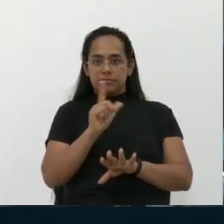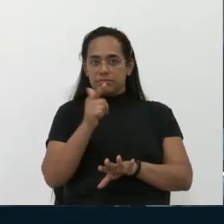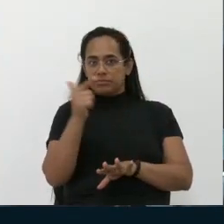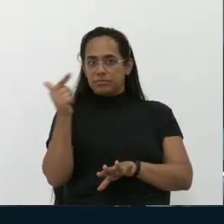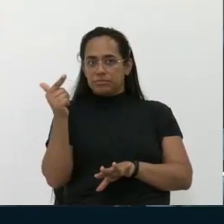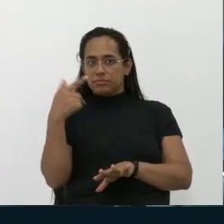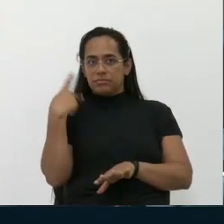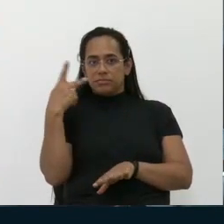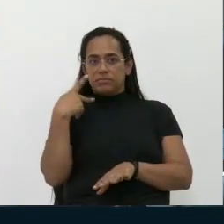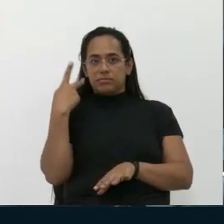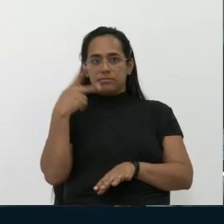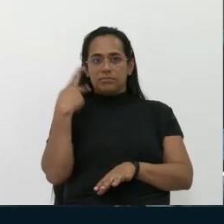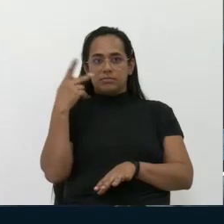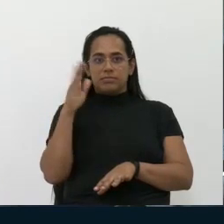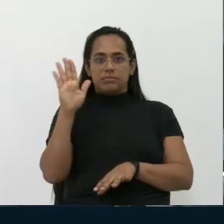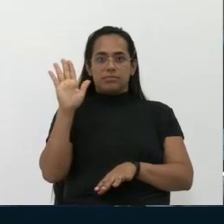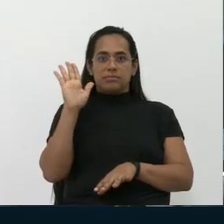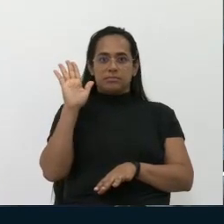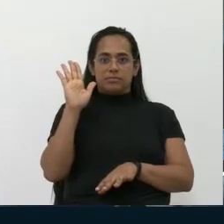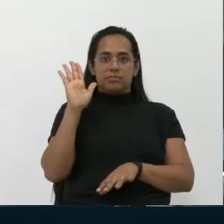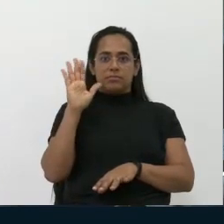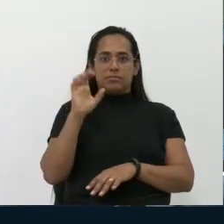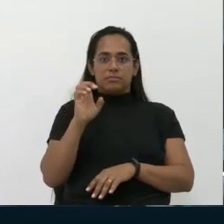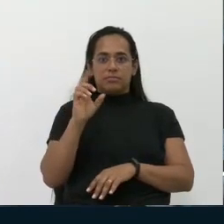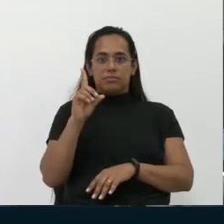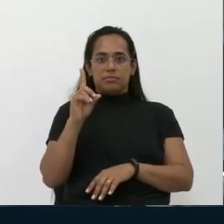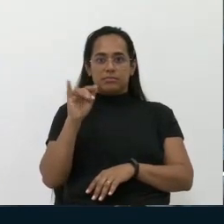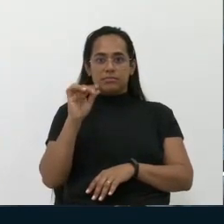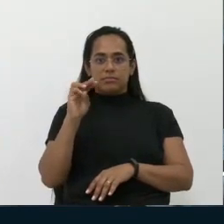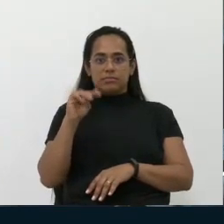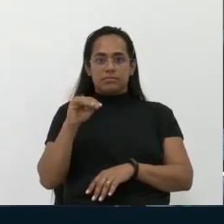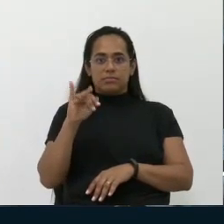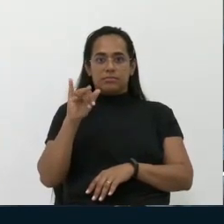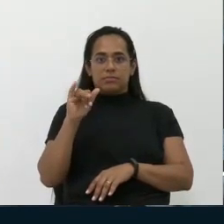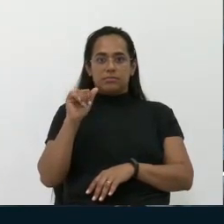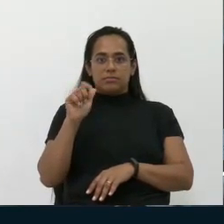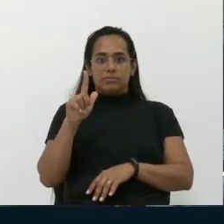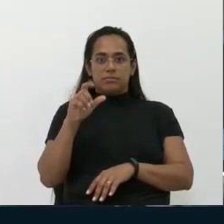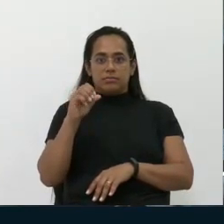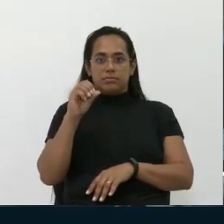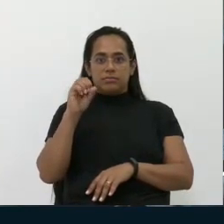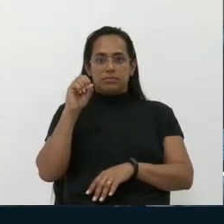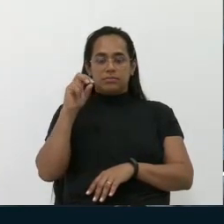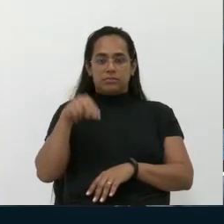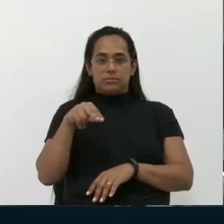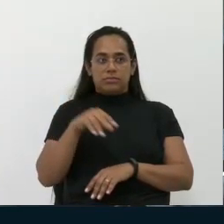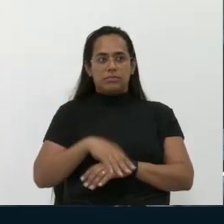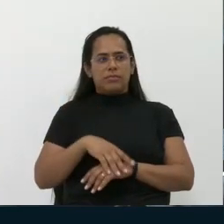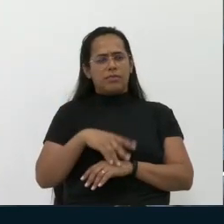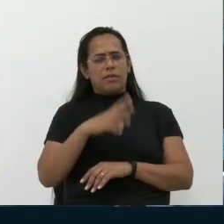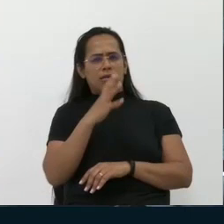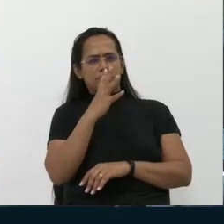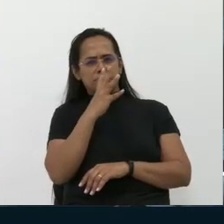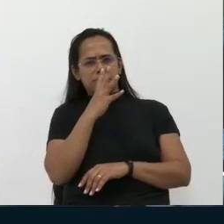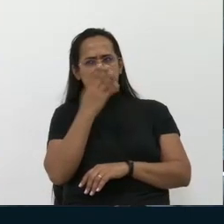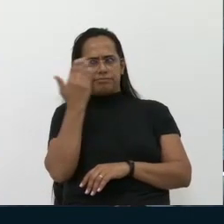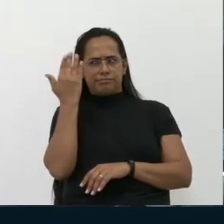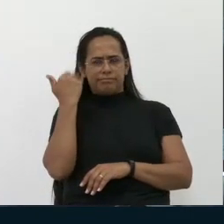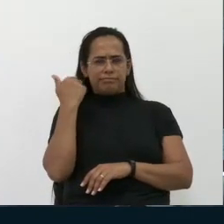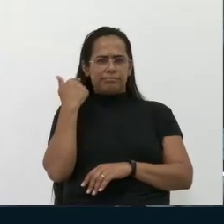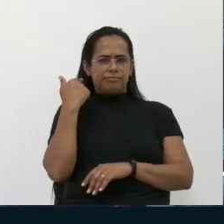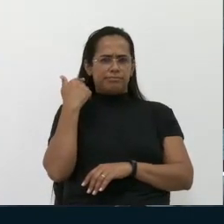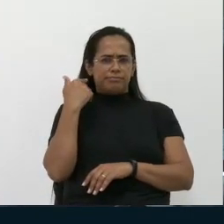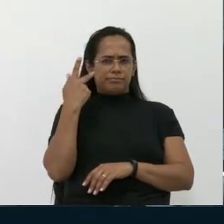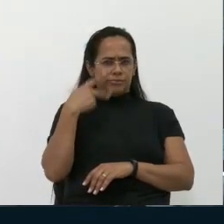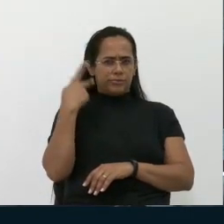Qual questão de ordem, vereador? A minha questão de ordem é o seguinte, eu ouvi atentamente o vereador Lauri falando aqui que ele é a favor de privatizar tudo. Senhor presidente, se um vereador